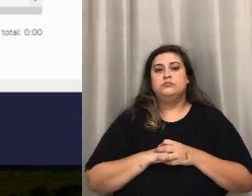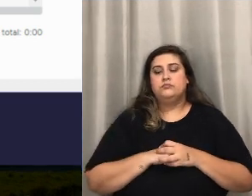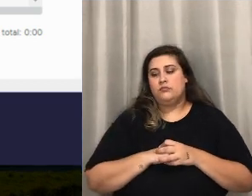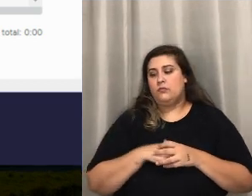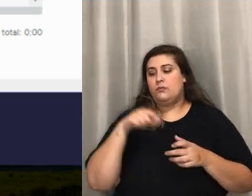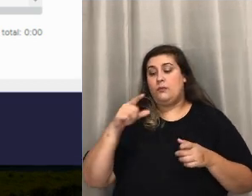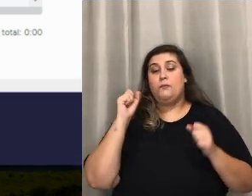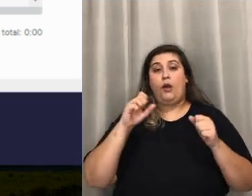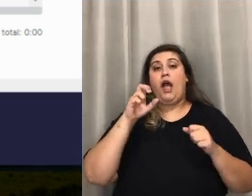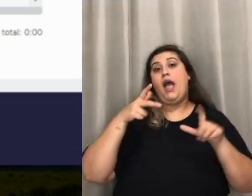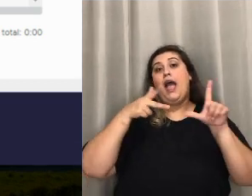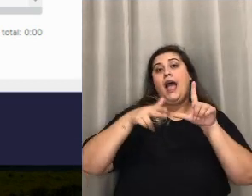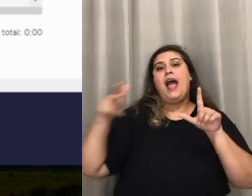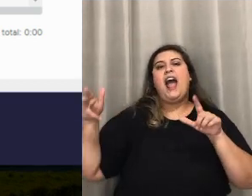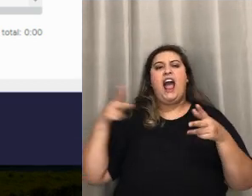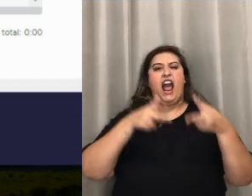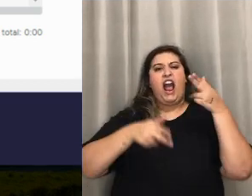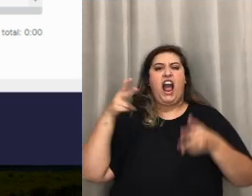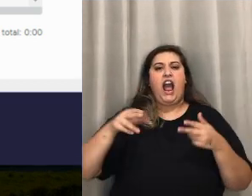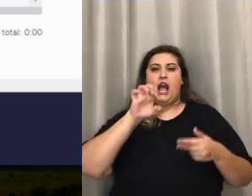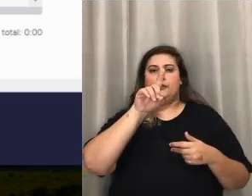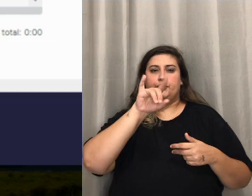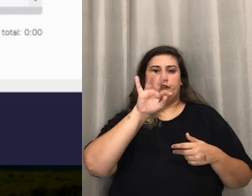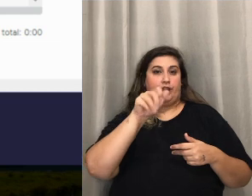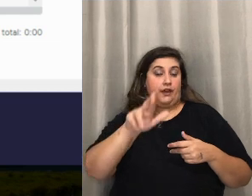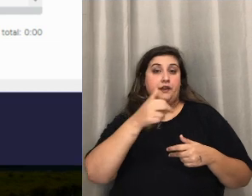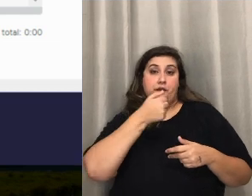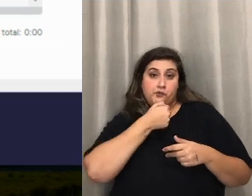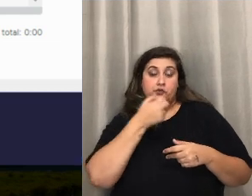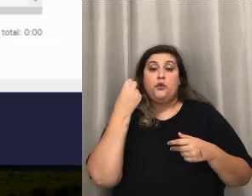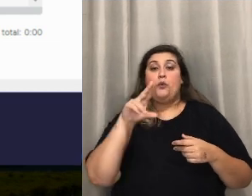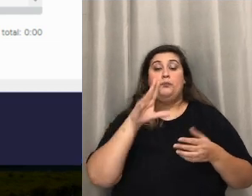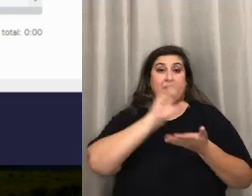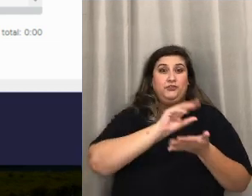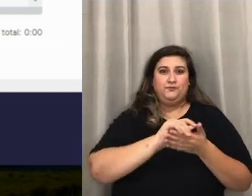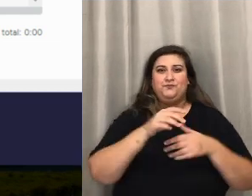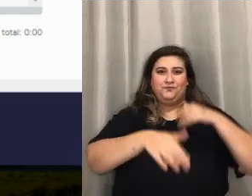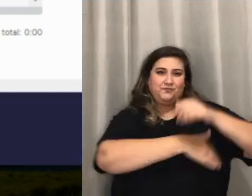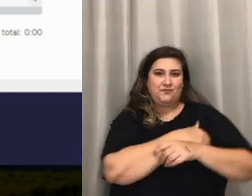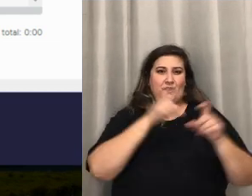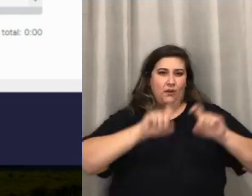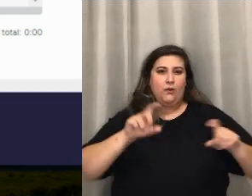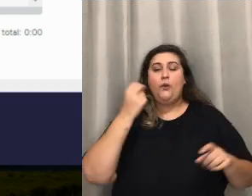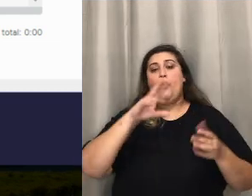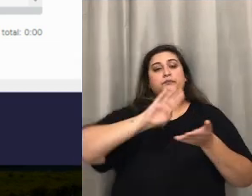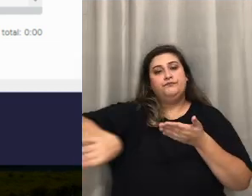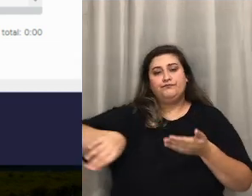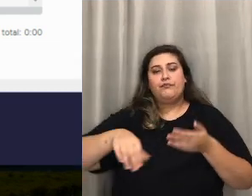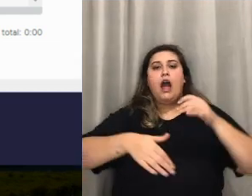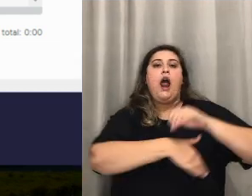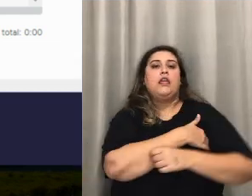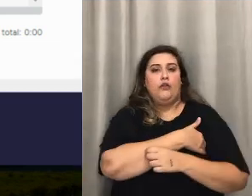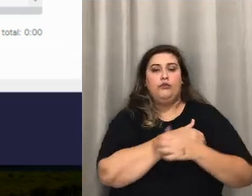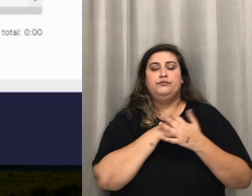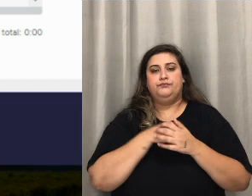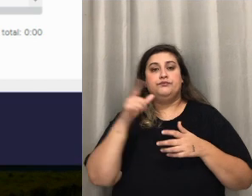nós temos a opção de editar o áudio, de baixar o arquivo para o nosso computador ou ainda remover o